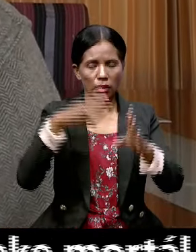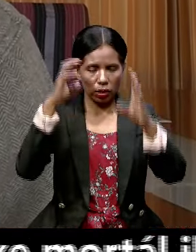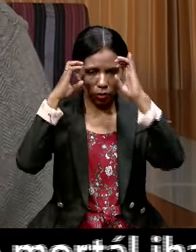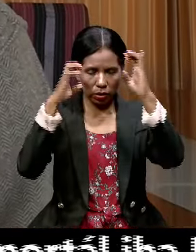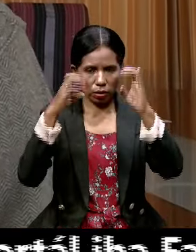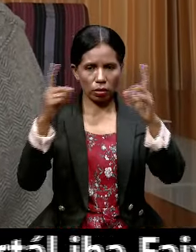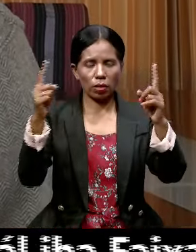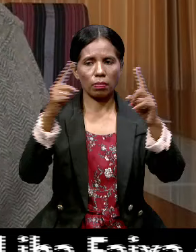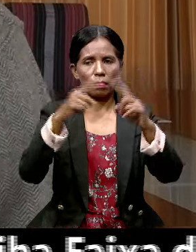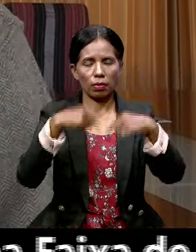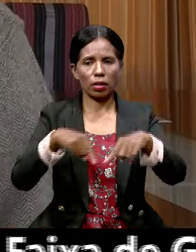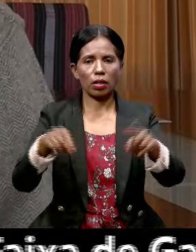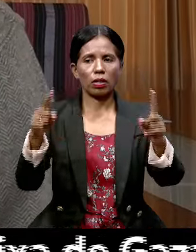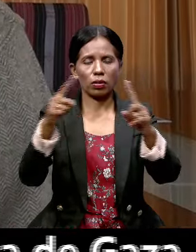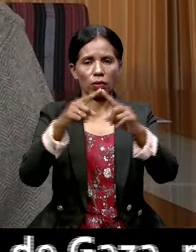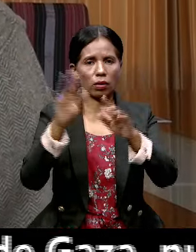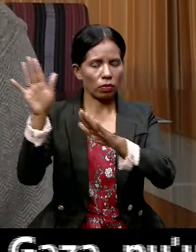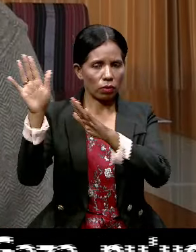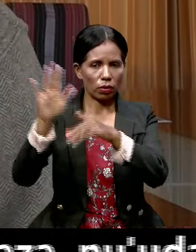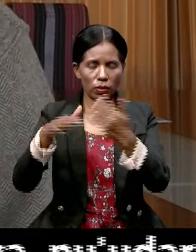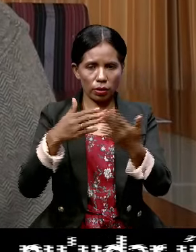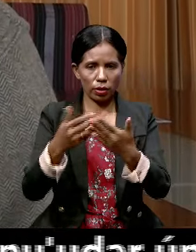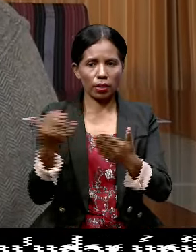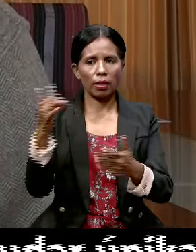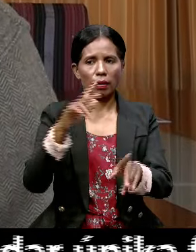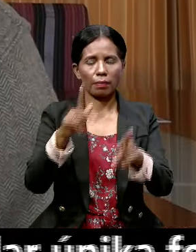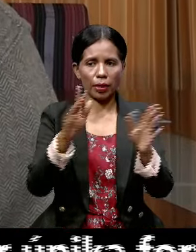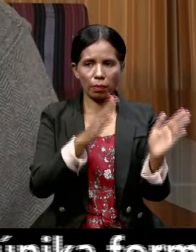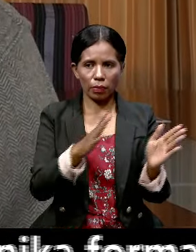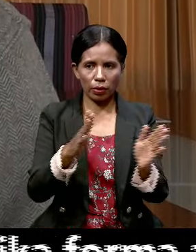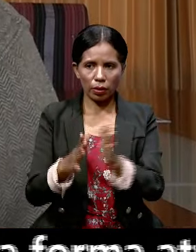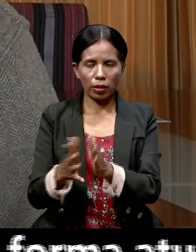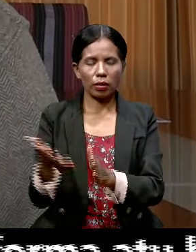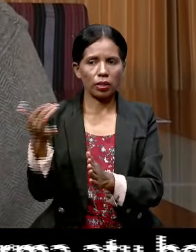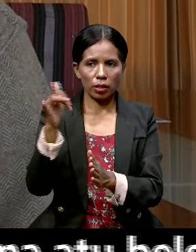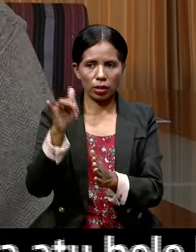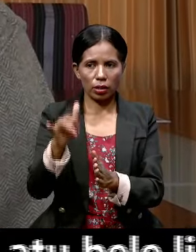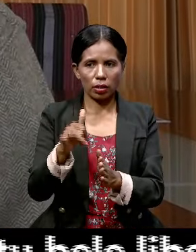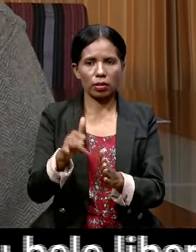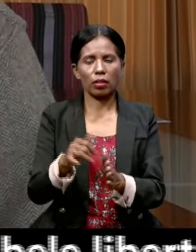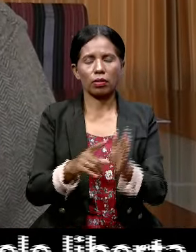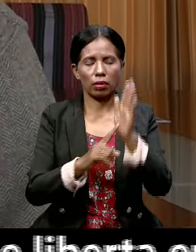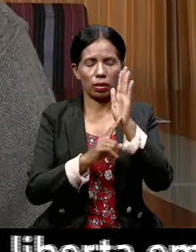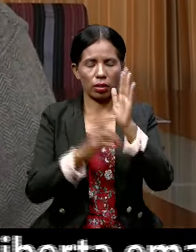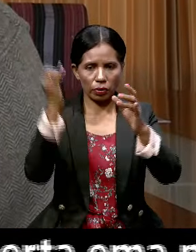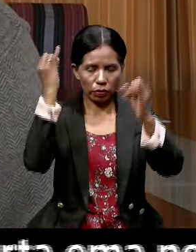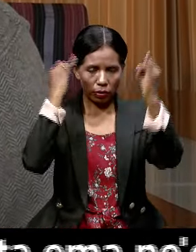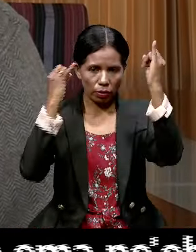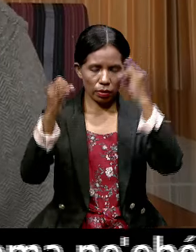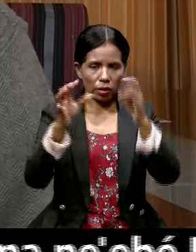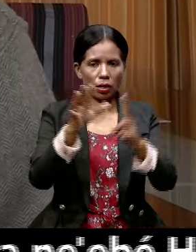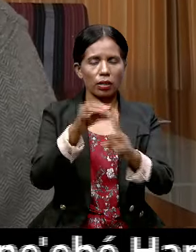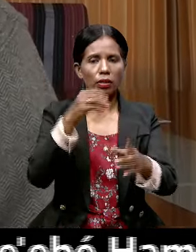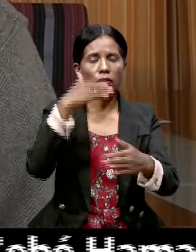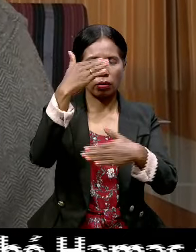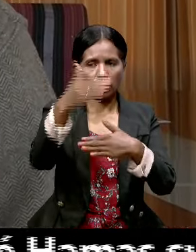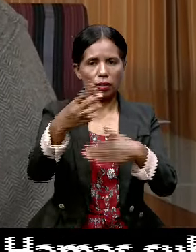ato rural, ato né para preparação ser né informado, ba eleição ser mai, tá tendo